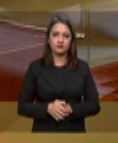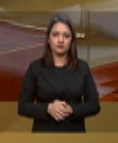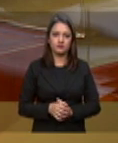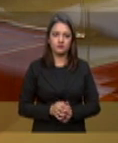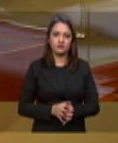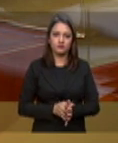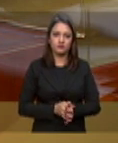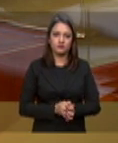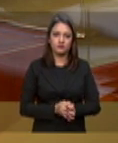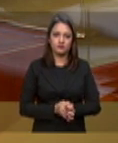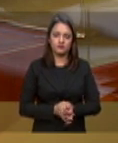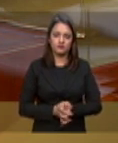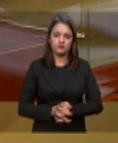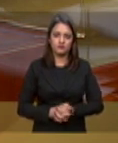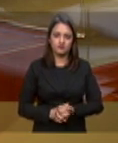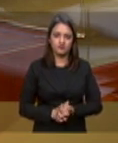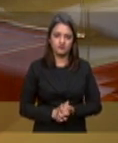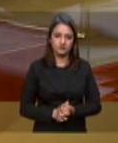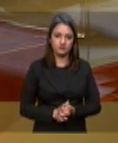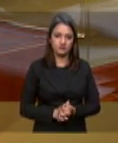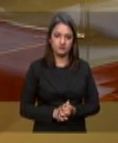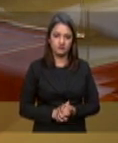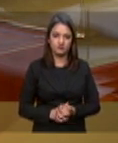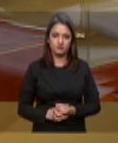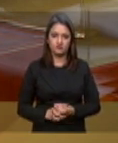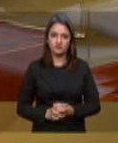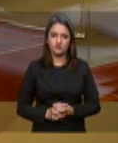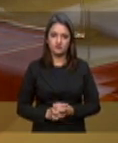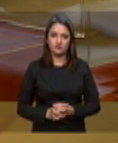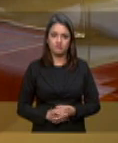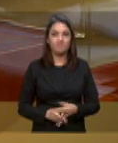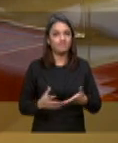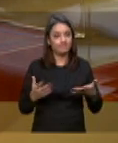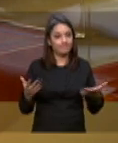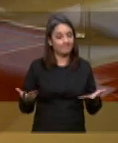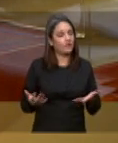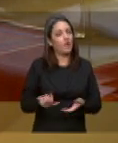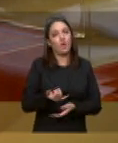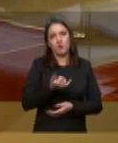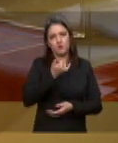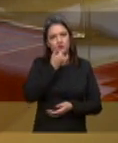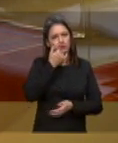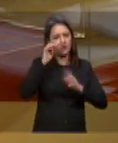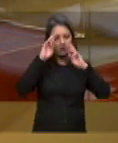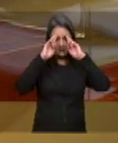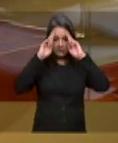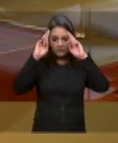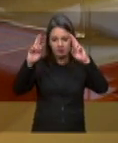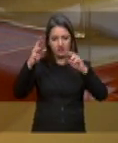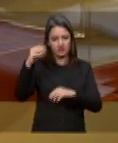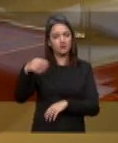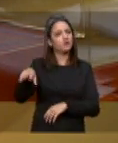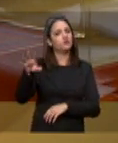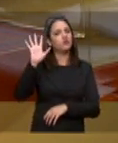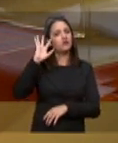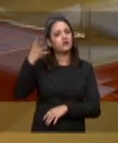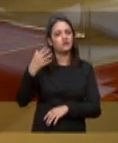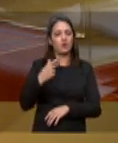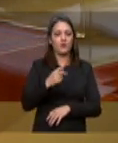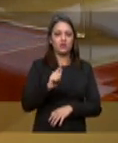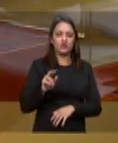Então, concluindo aqui, com todas as vênias ao entendimento da Procuradoria-Geral da República,